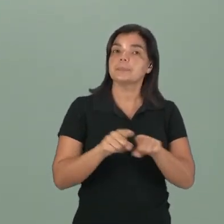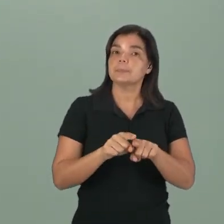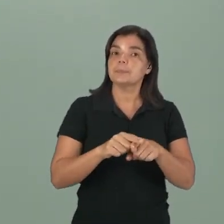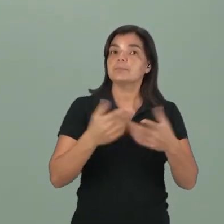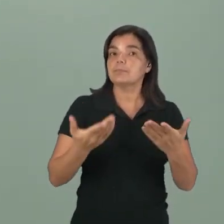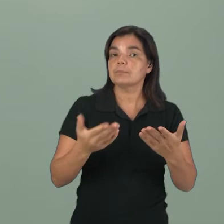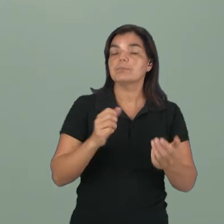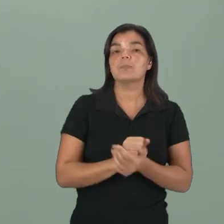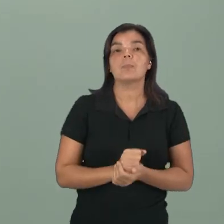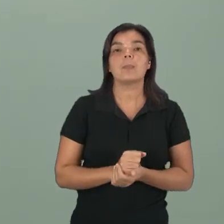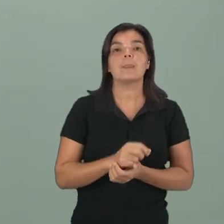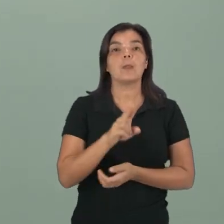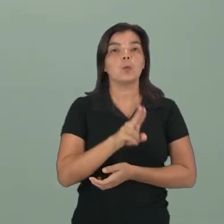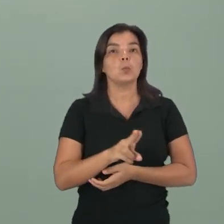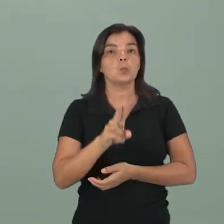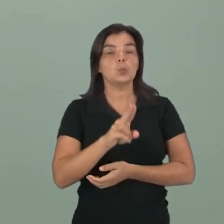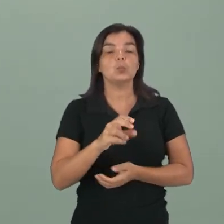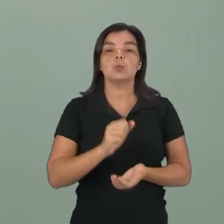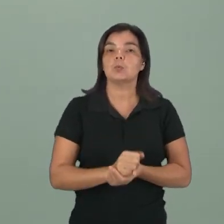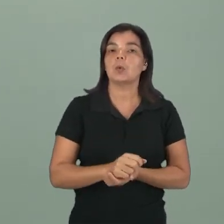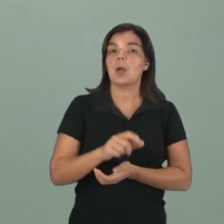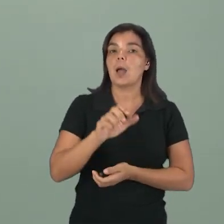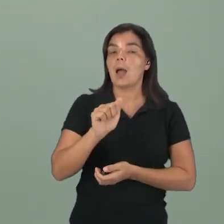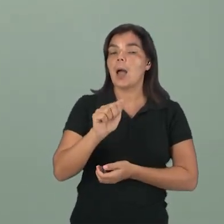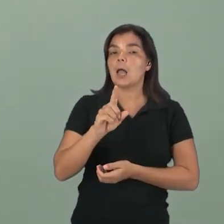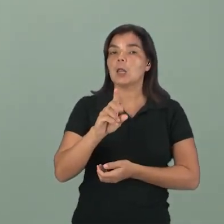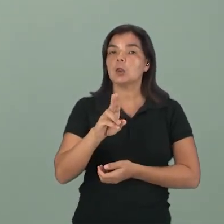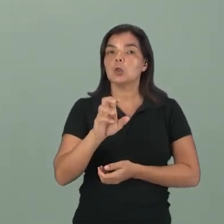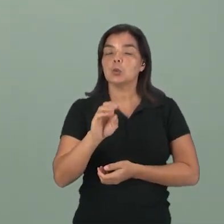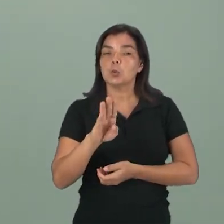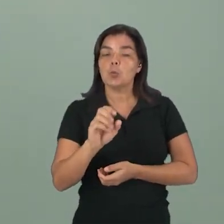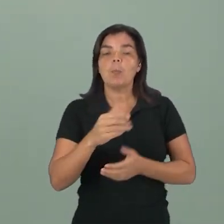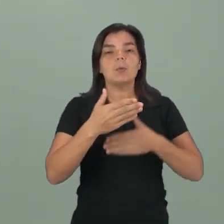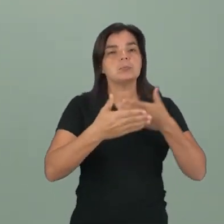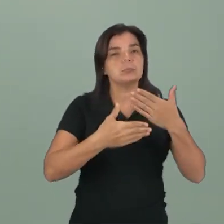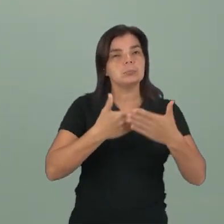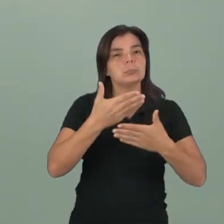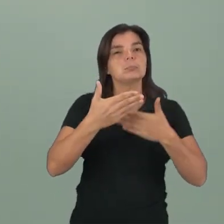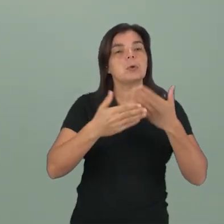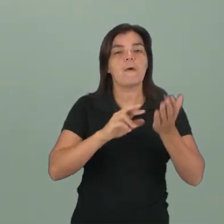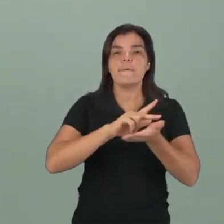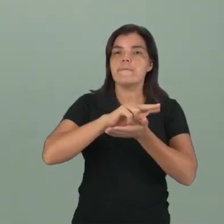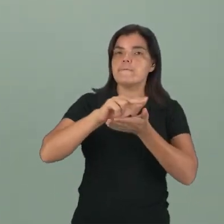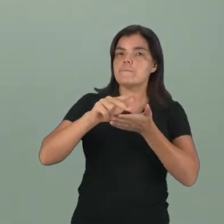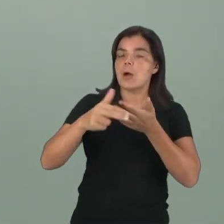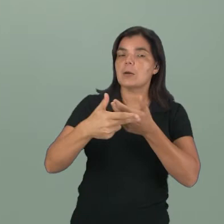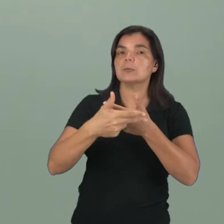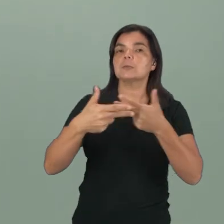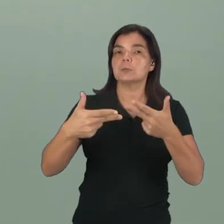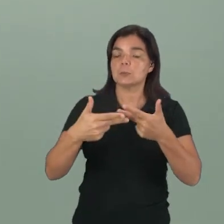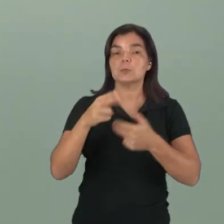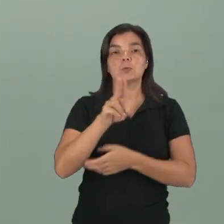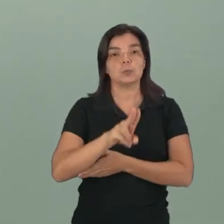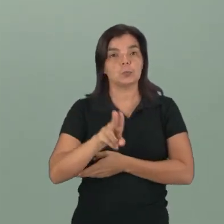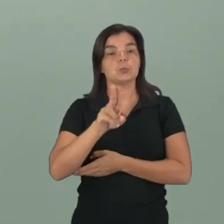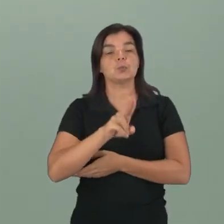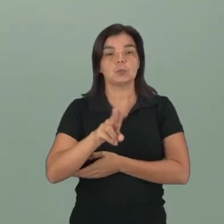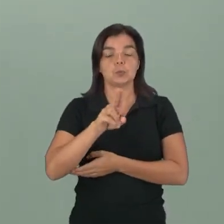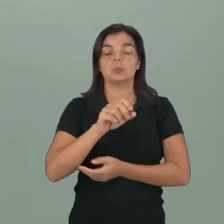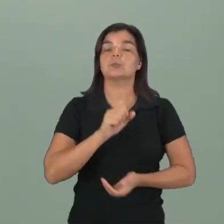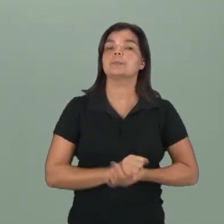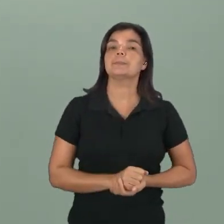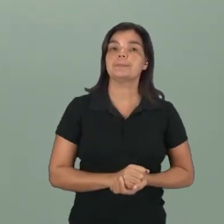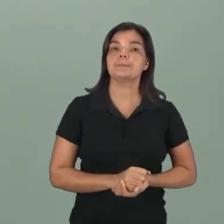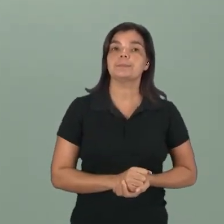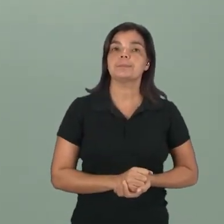aí, o substrato usado como adubo orgânico. Então, só esse processo aí ele vai criar várias situações, isso aí tratando-se